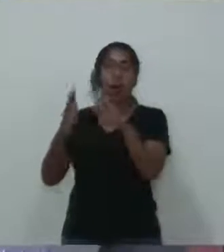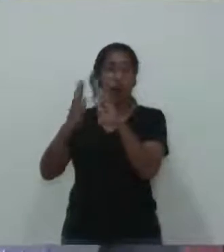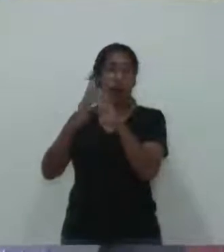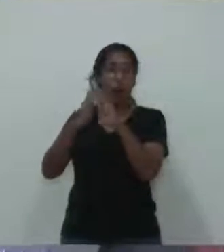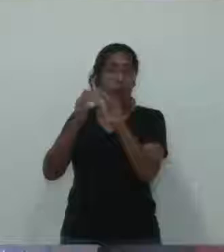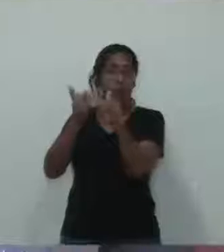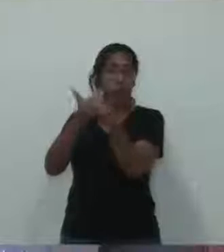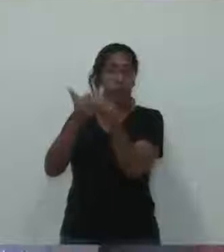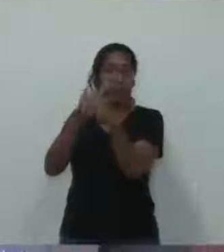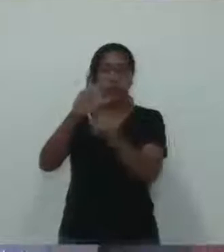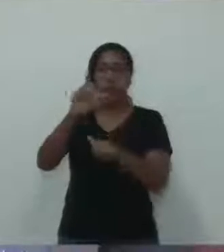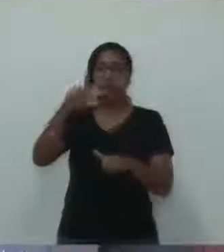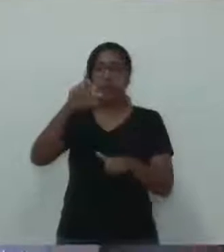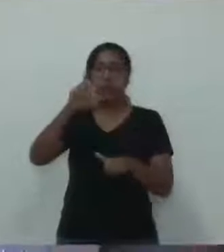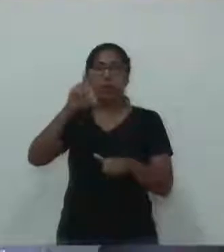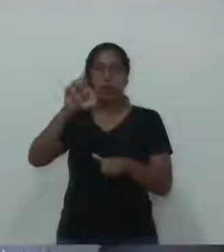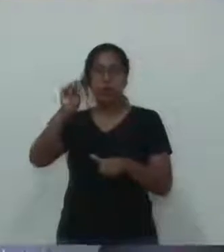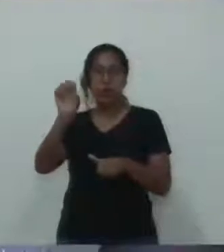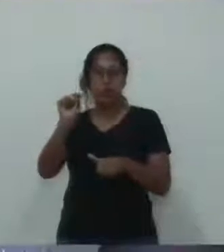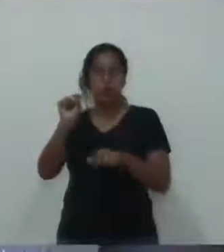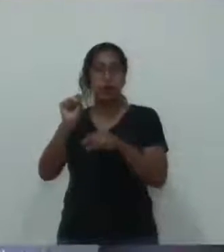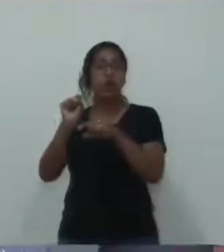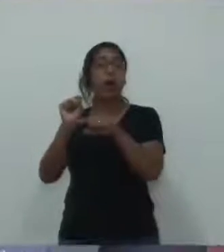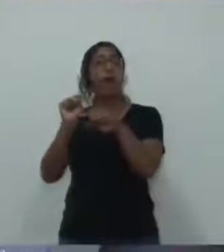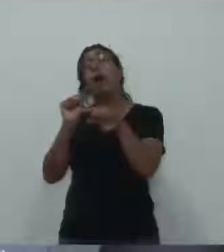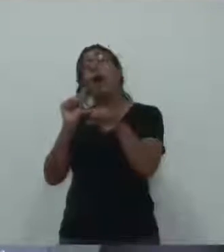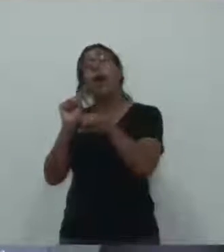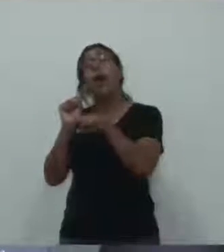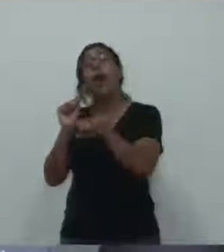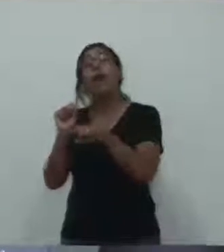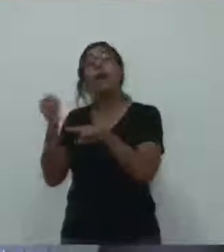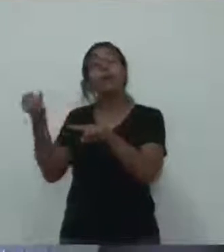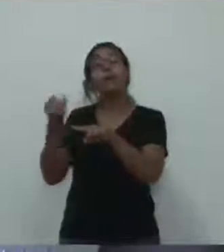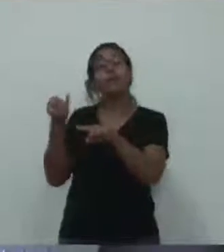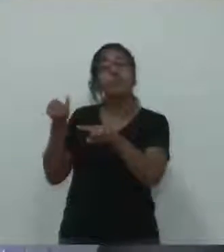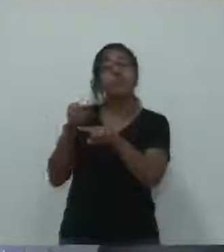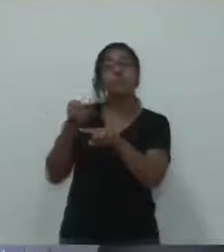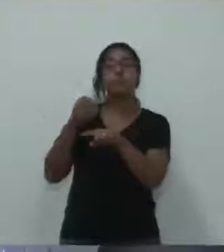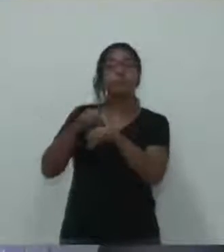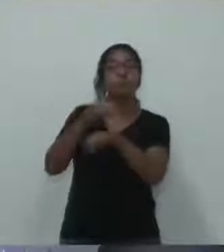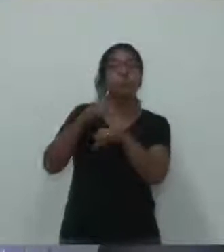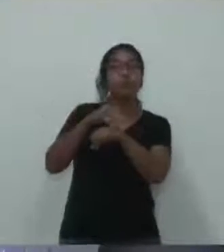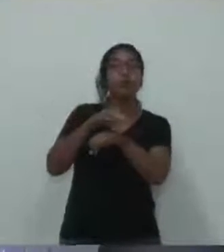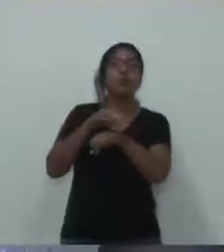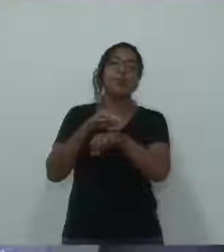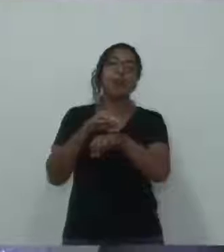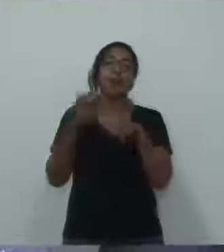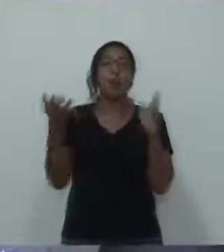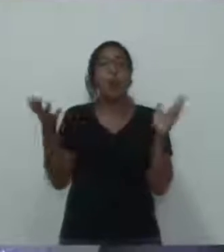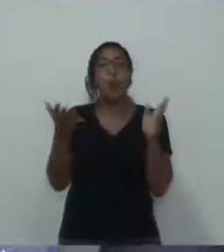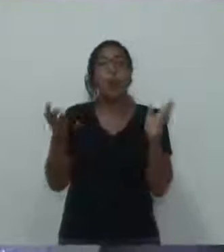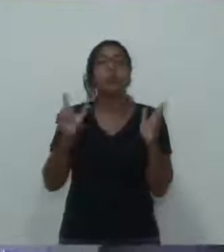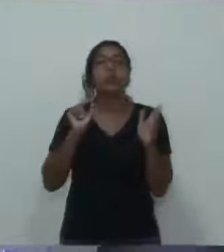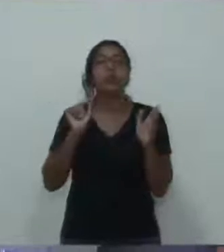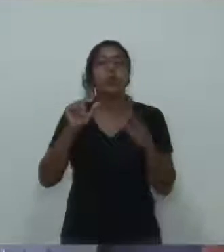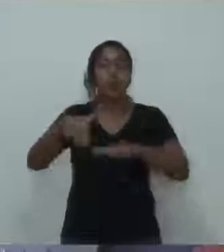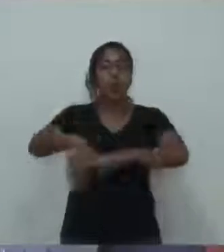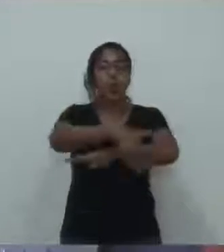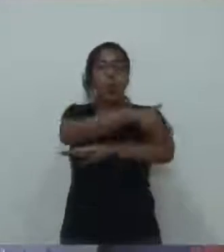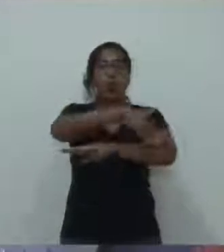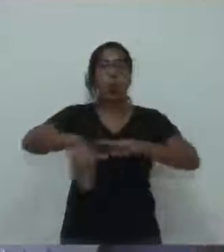trouxeram algumas dicas, algumas indicações aqui. Então, hoje, sobe uma rua, desce outra rua, porque não tem